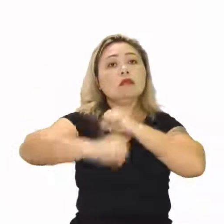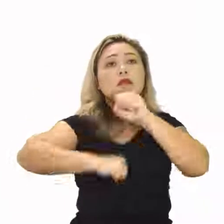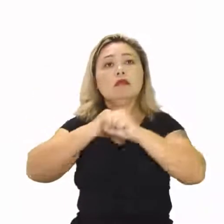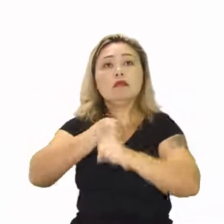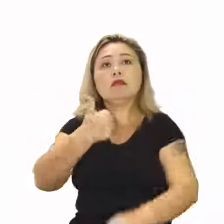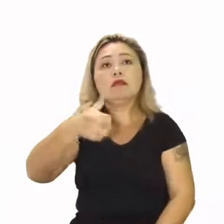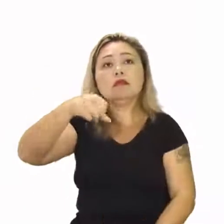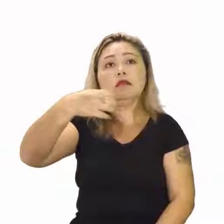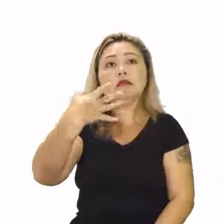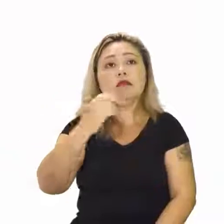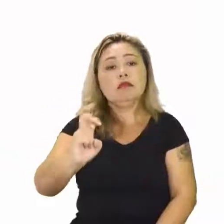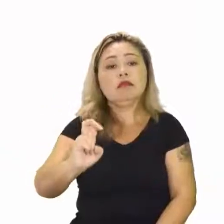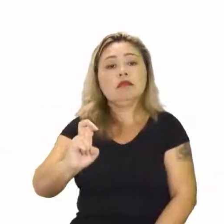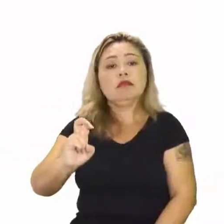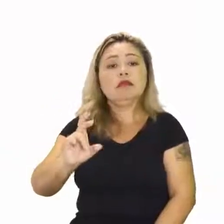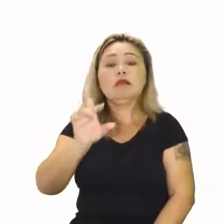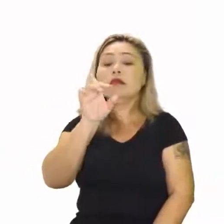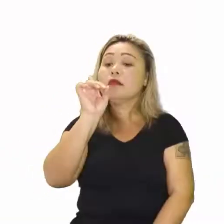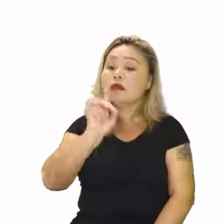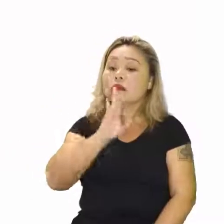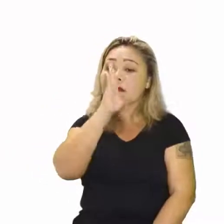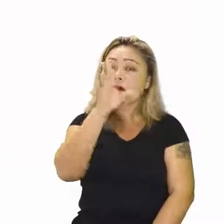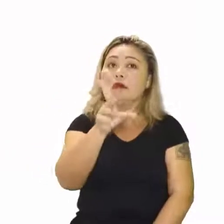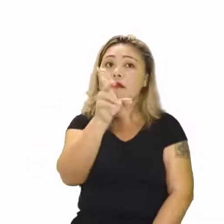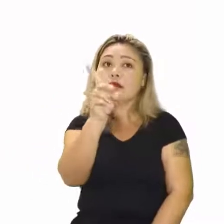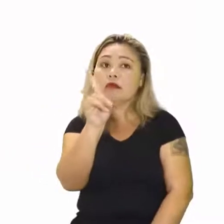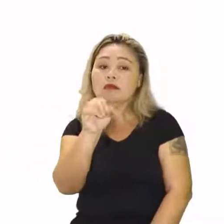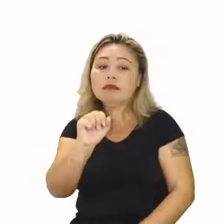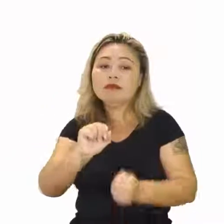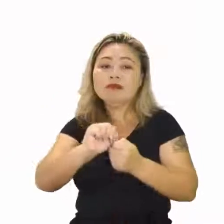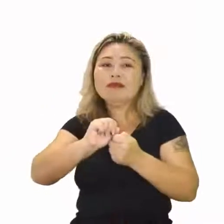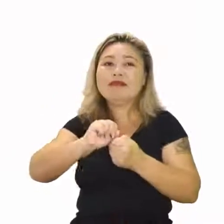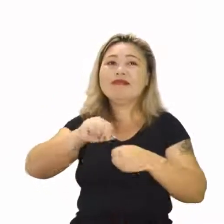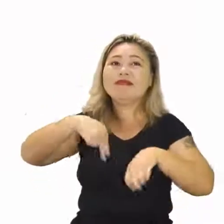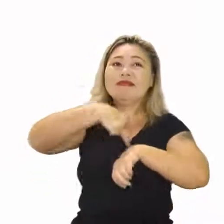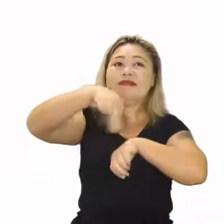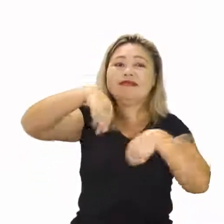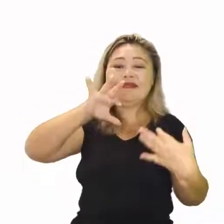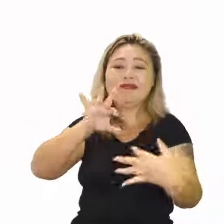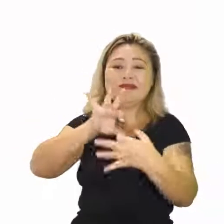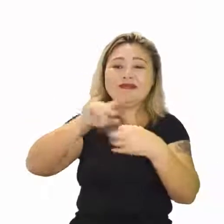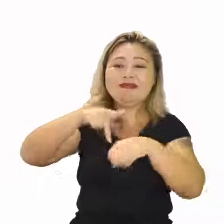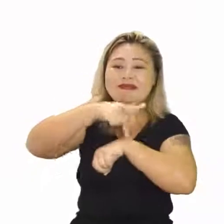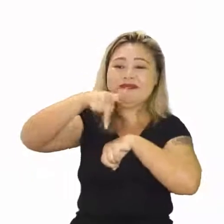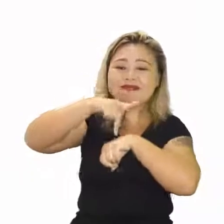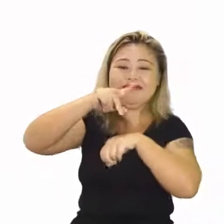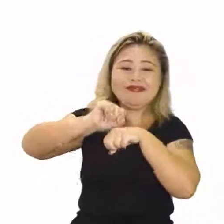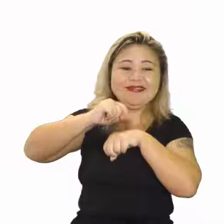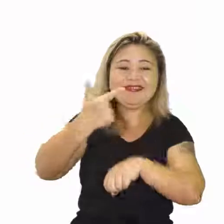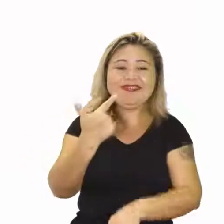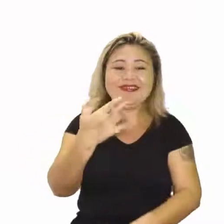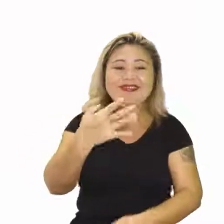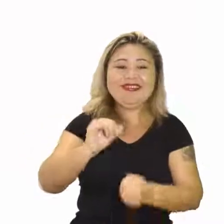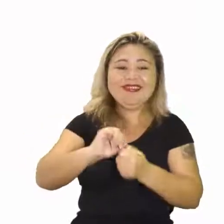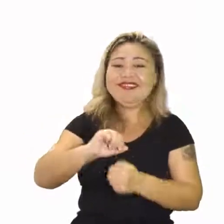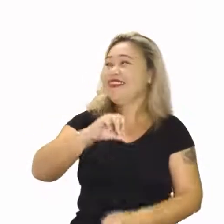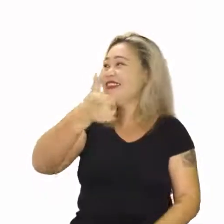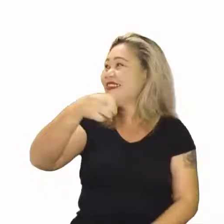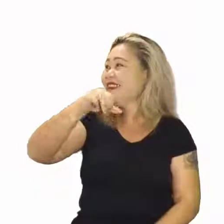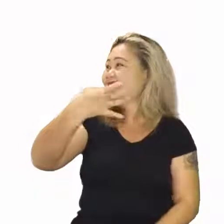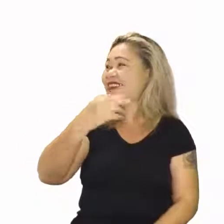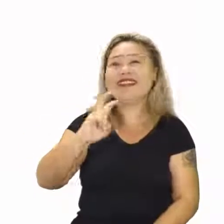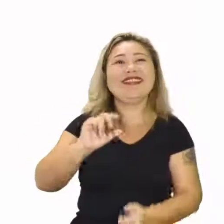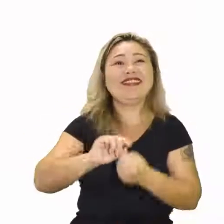Dia das Nações Unidas. 24 de outubro de 1945.